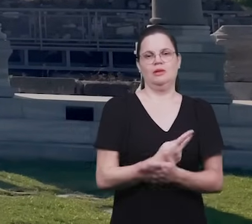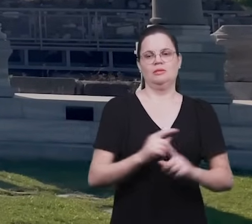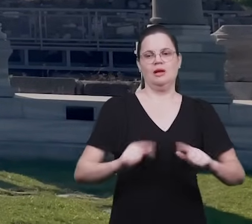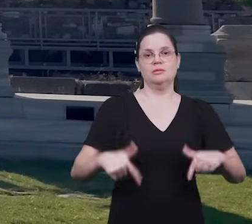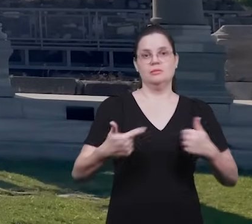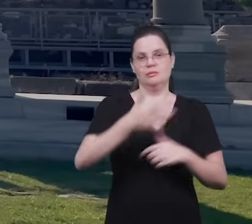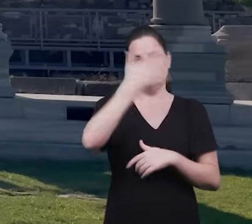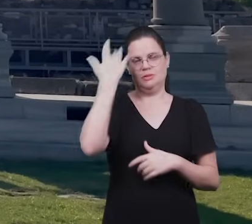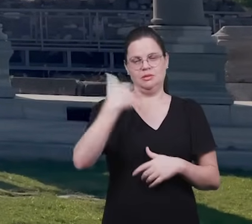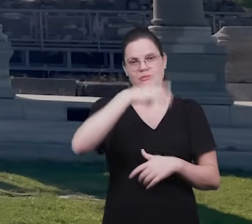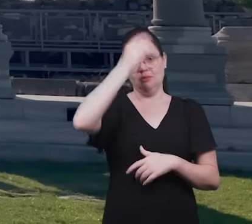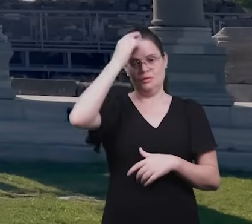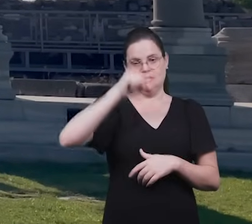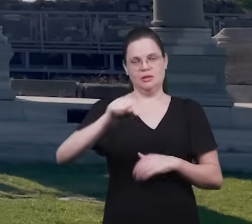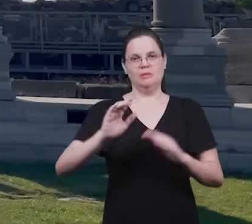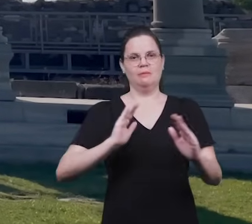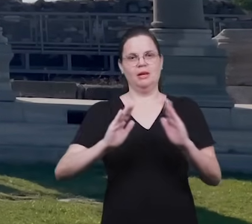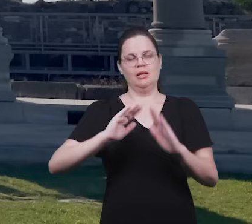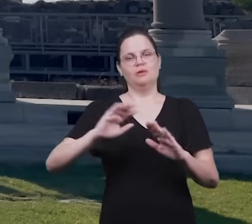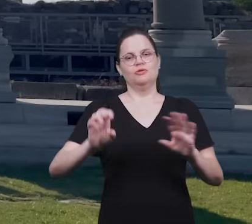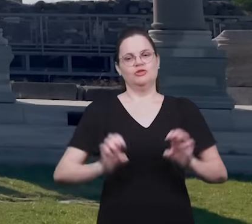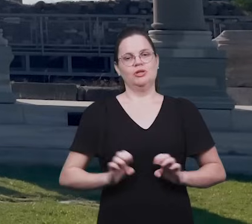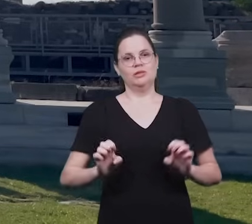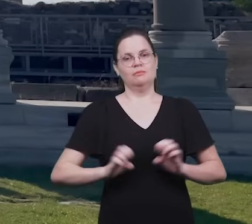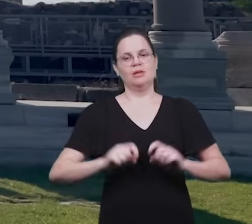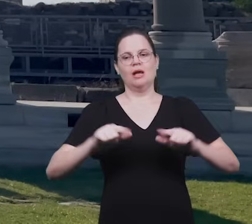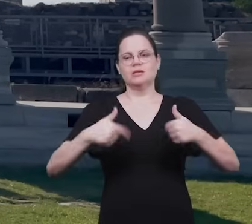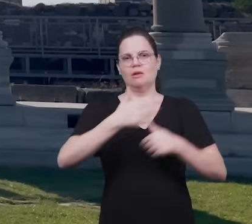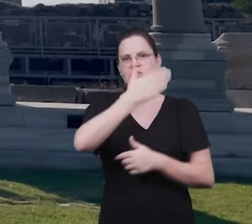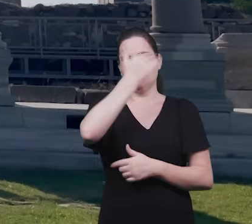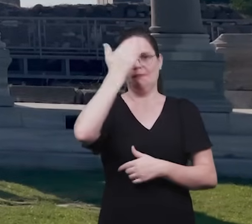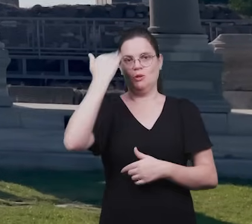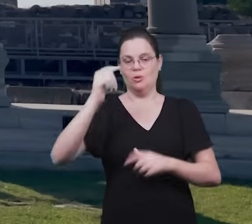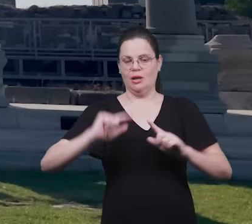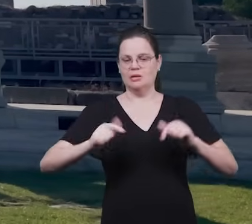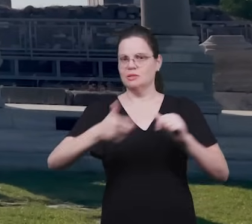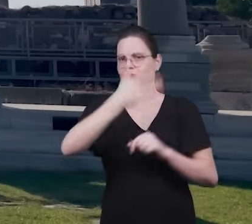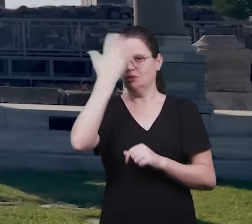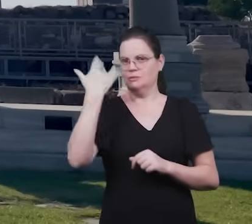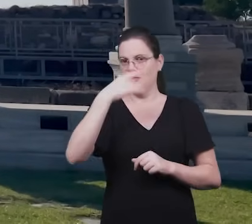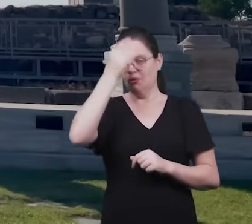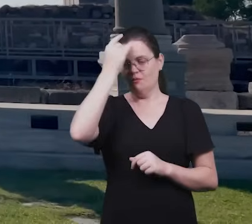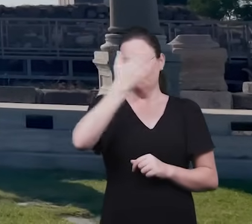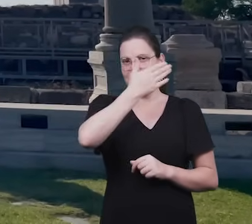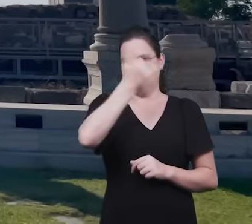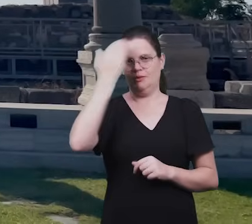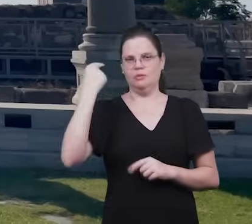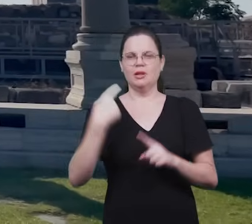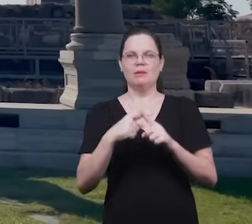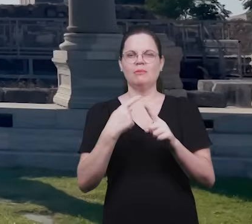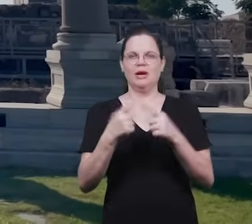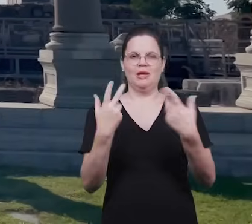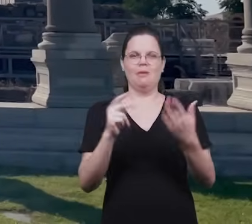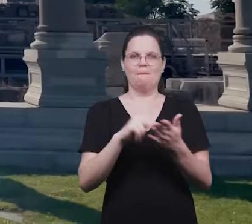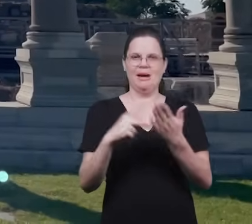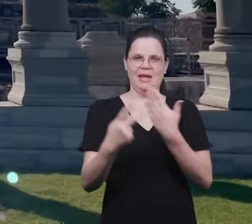em Esmirna foi a operação de sabedoria. Por quê? Porque, como vai ser falado daqui a pouco na parábola